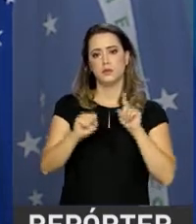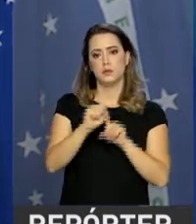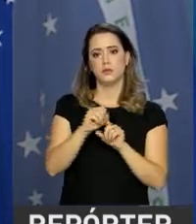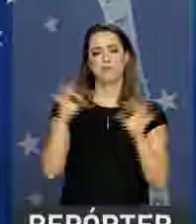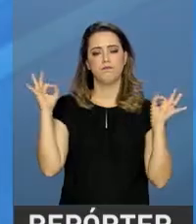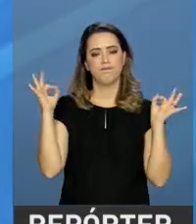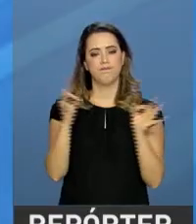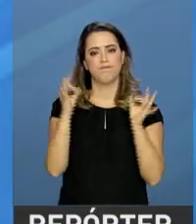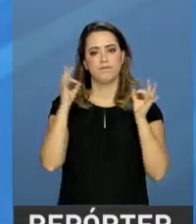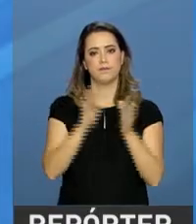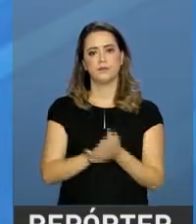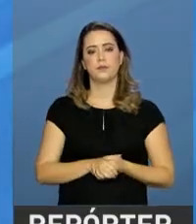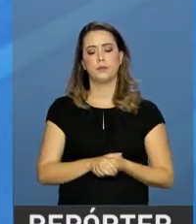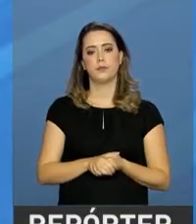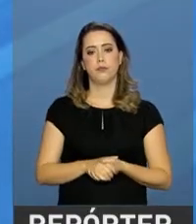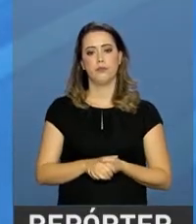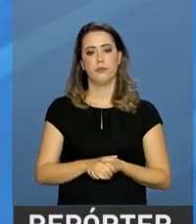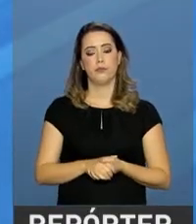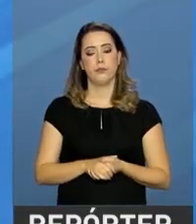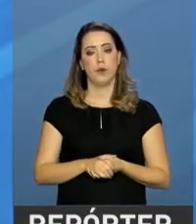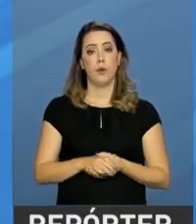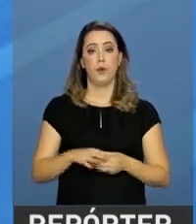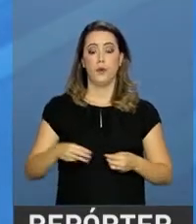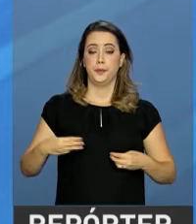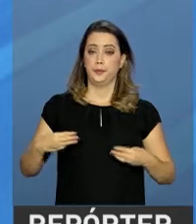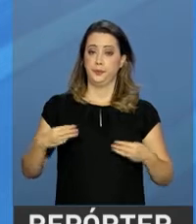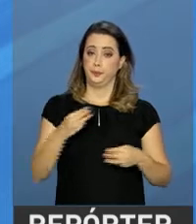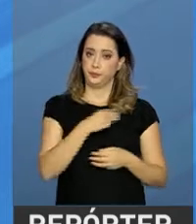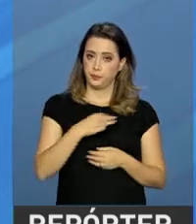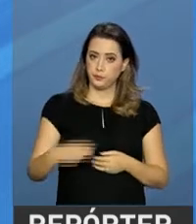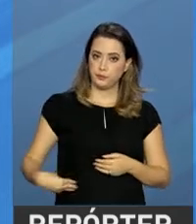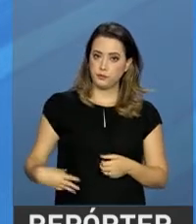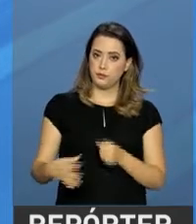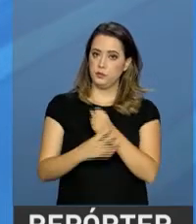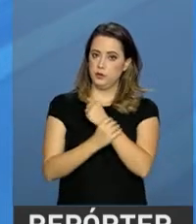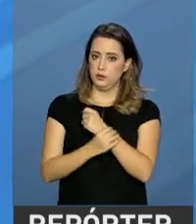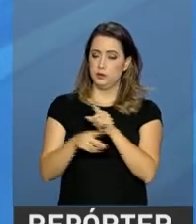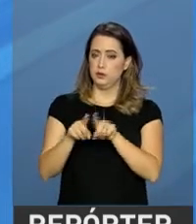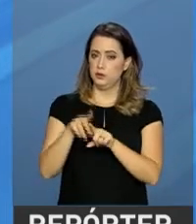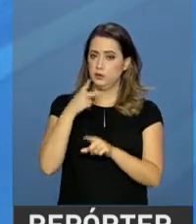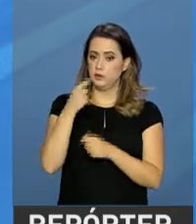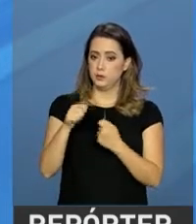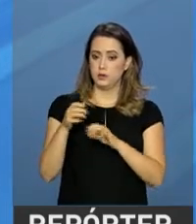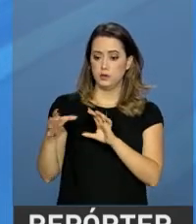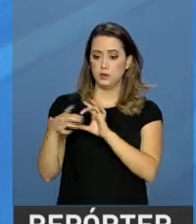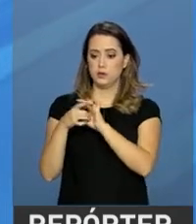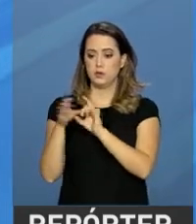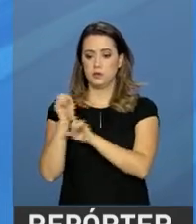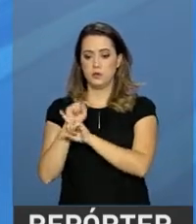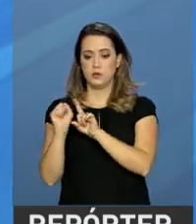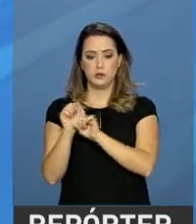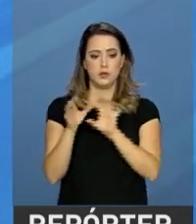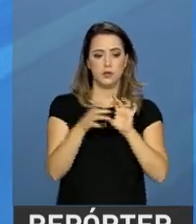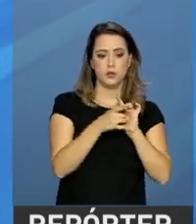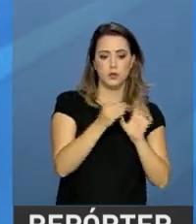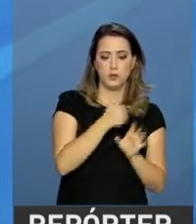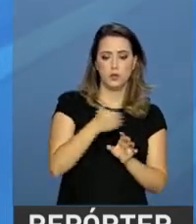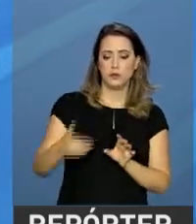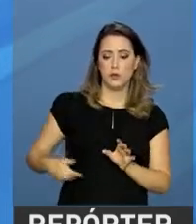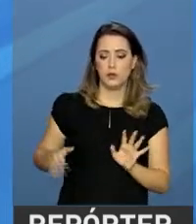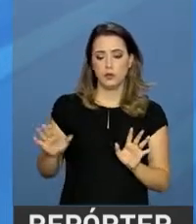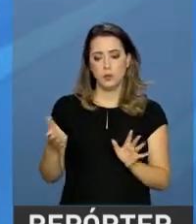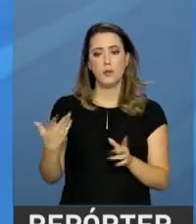extraordinário para o ministro da segurança pública é preciso ação conjunta do governo e da sociedade a fim de